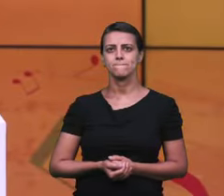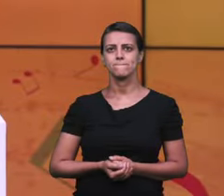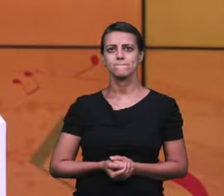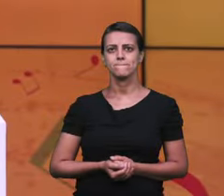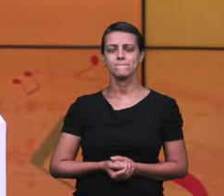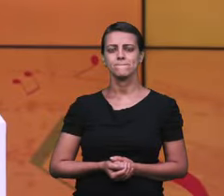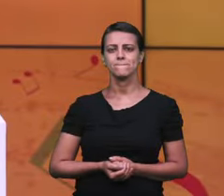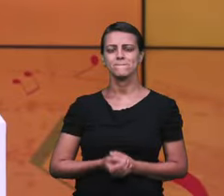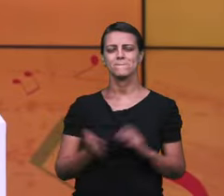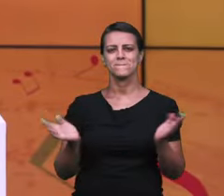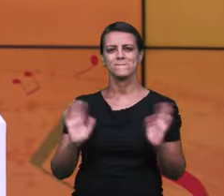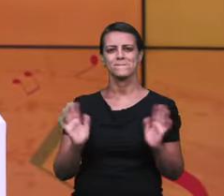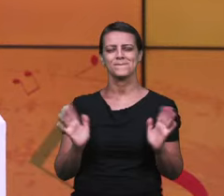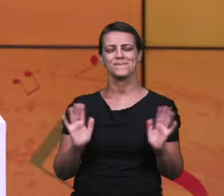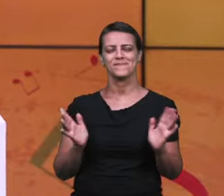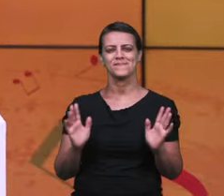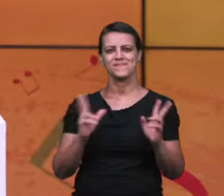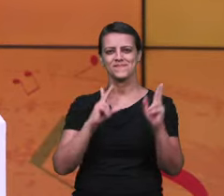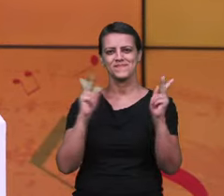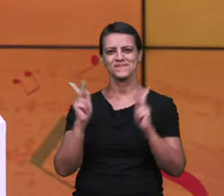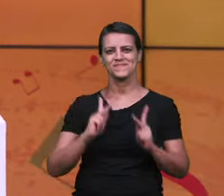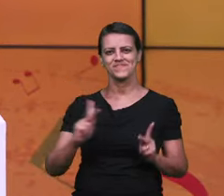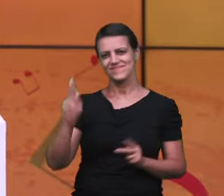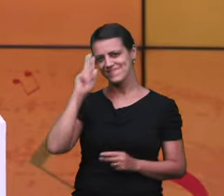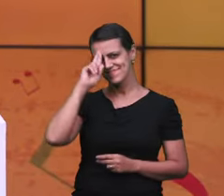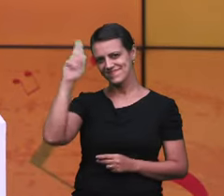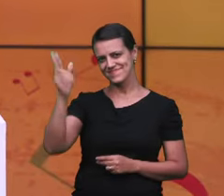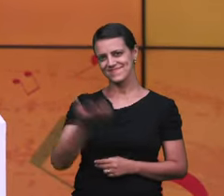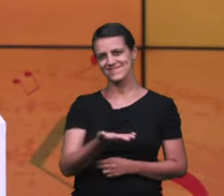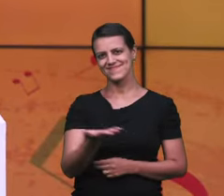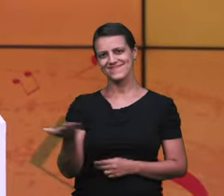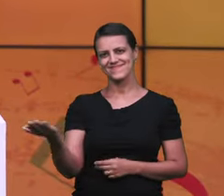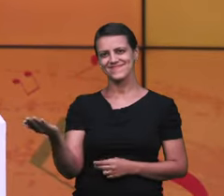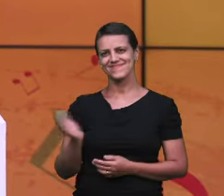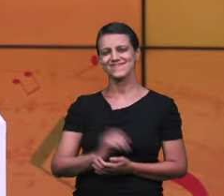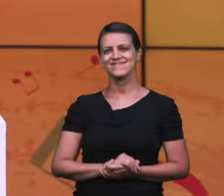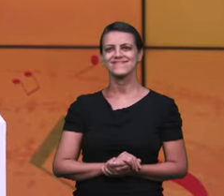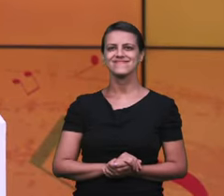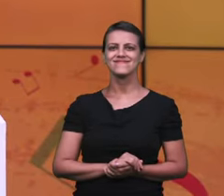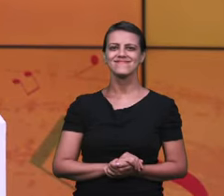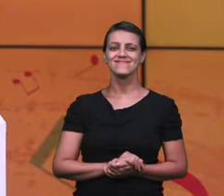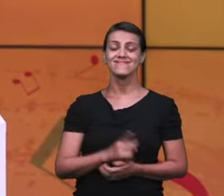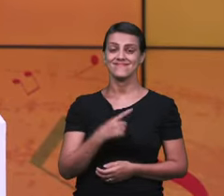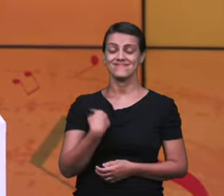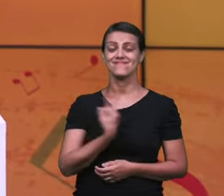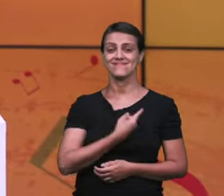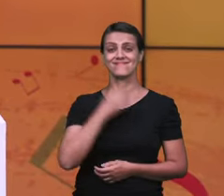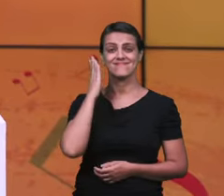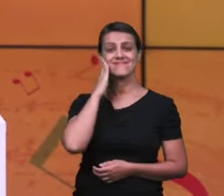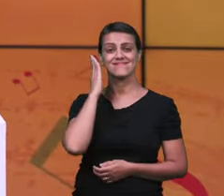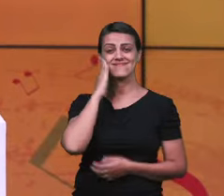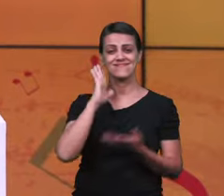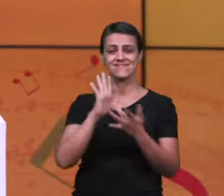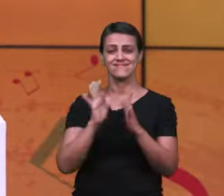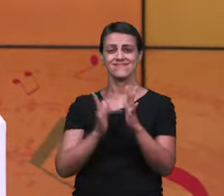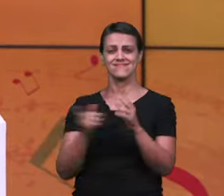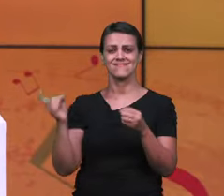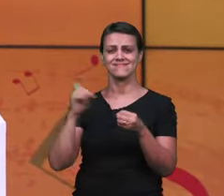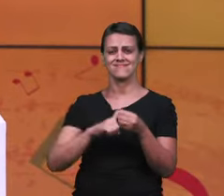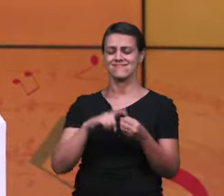Olá, classes, irmãos, a paz do Senhor. Nós sabemos que em breve Jesus vai